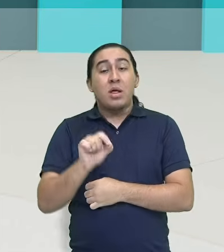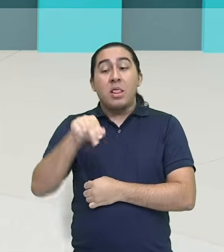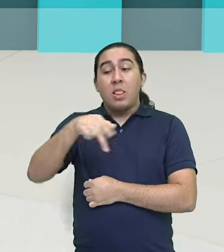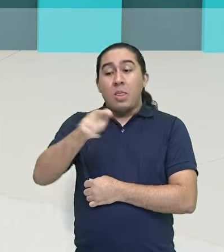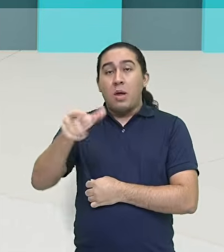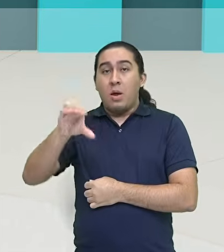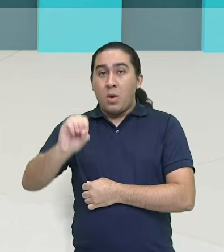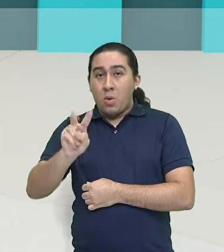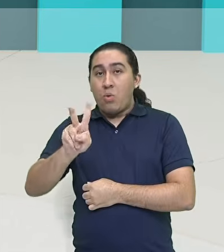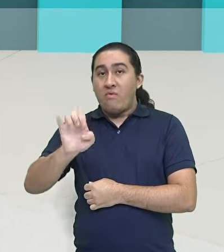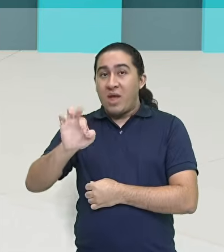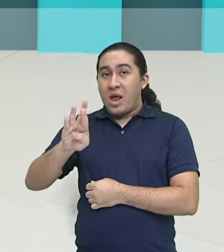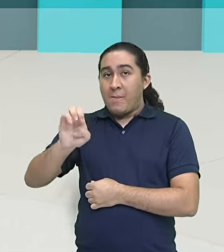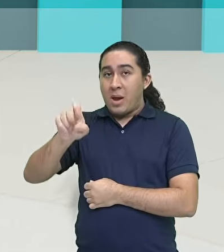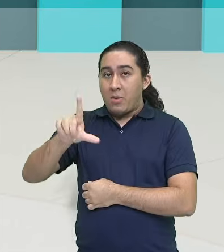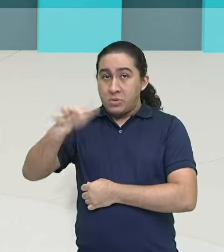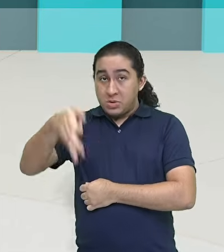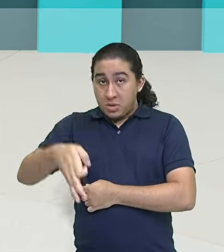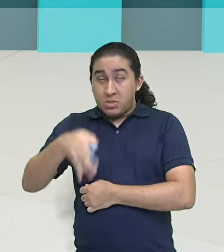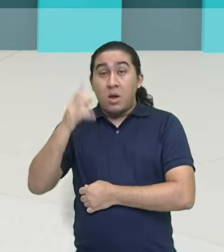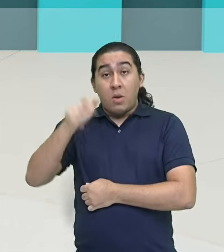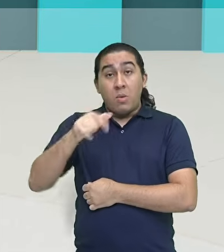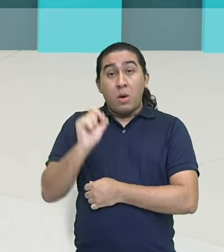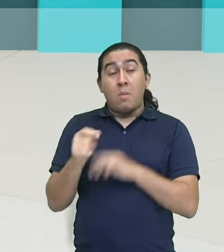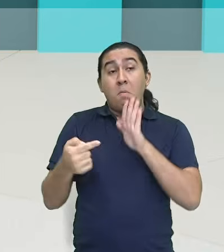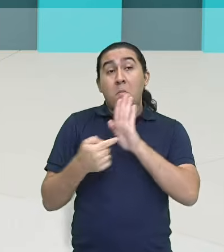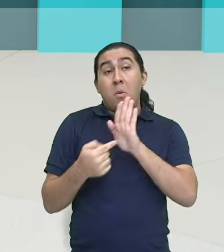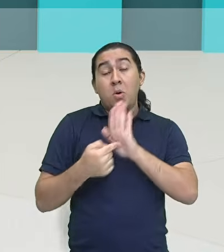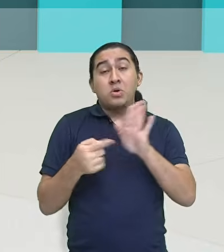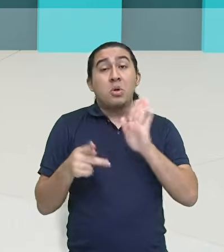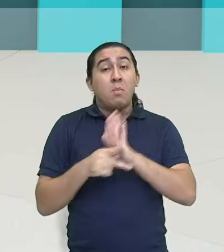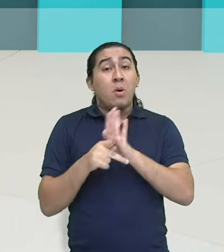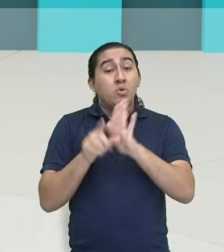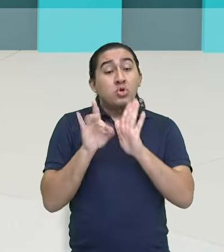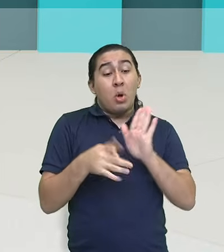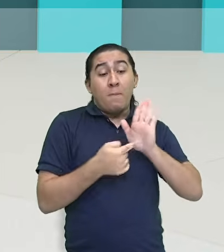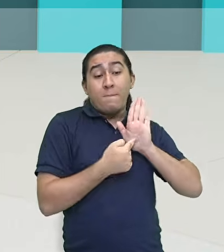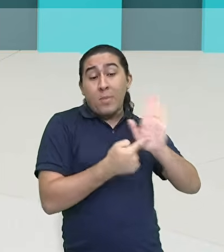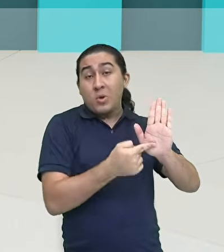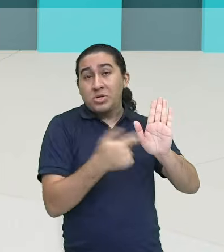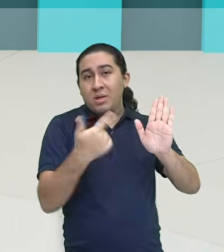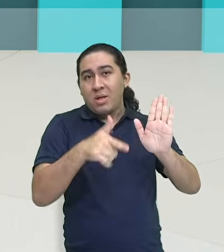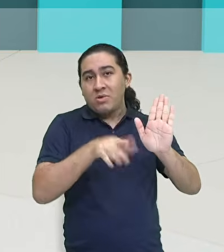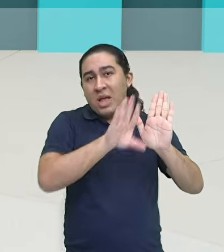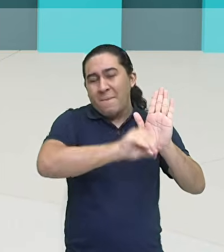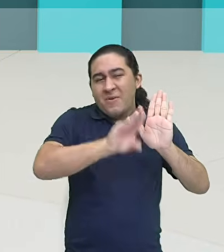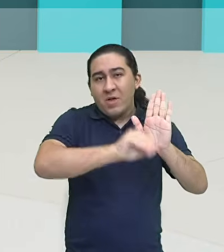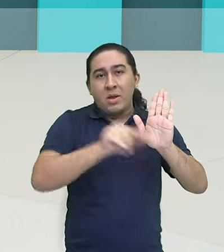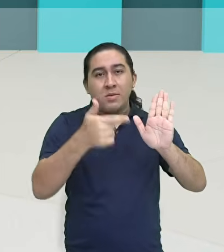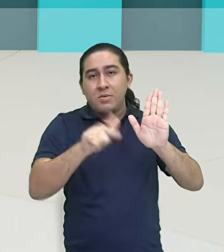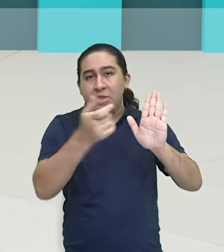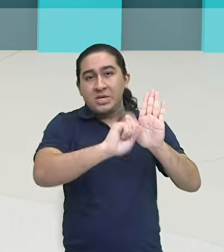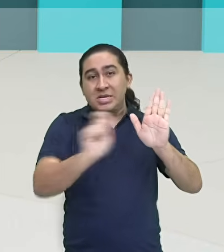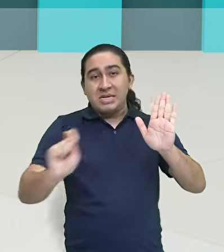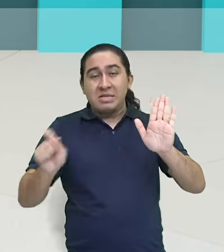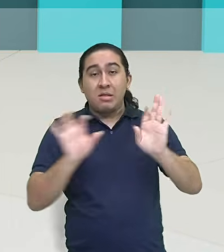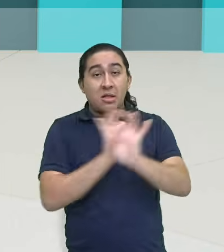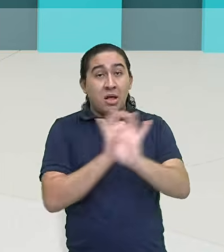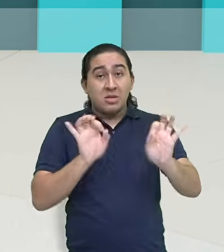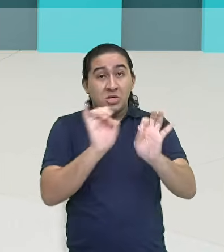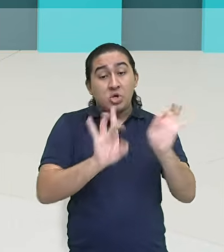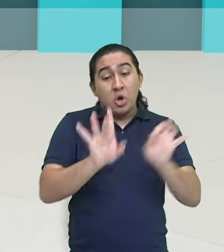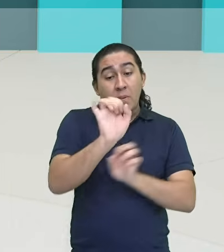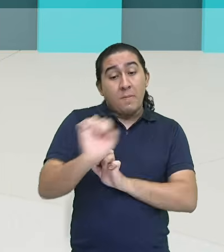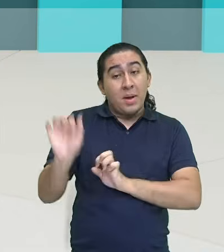não verbal, ok? É essa parte, digamos, que não apresenta fala, que não apresenta escrita. Depois nós